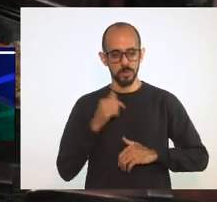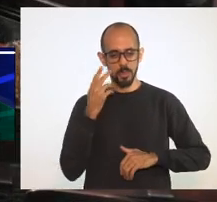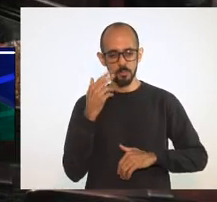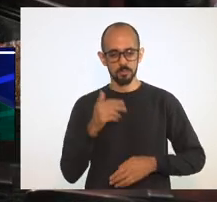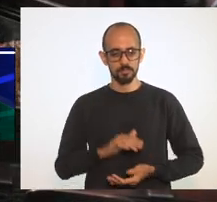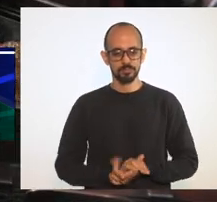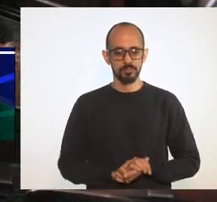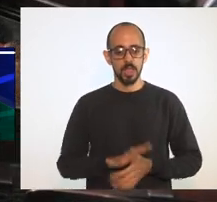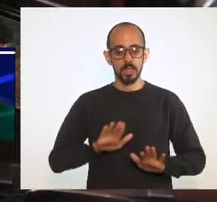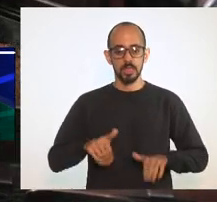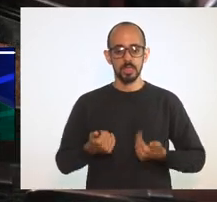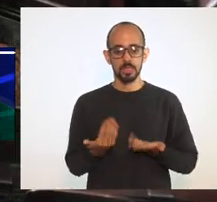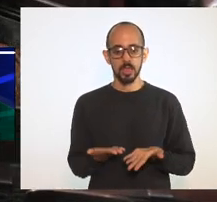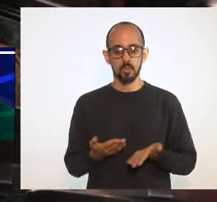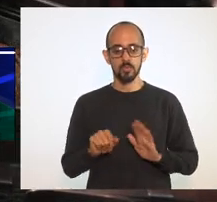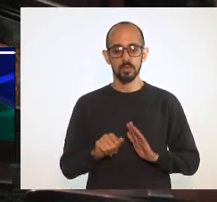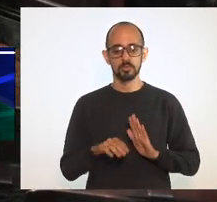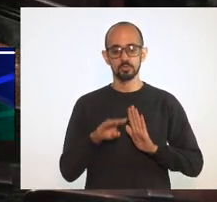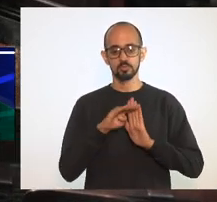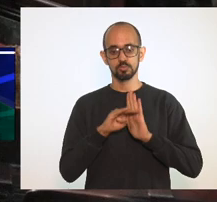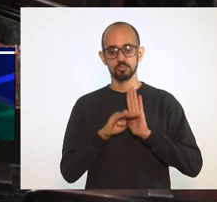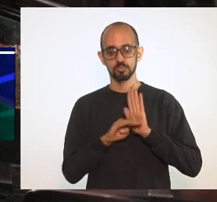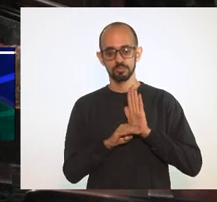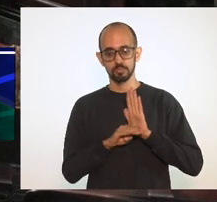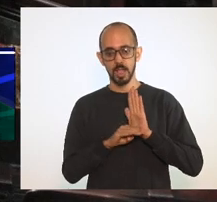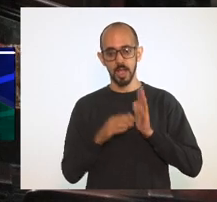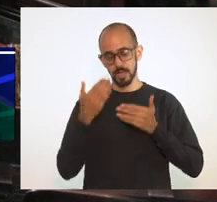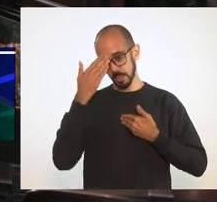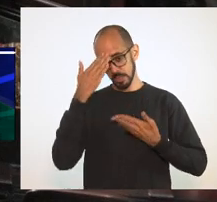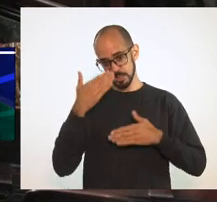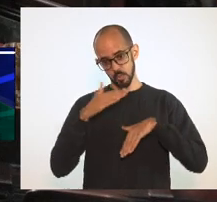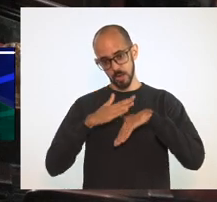Então vamos à pauta, agradecer o carinho e a atenção de todos.